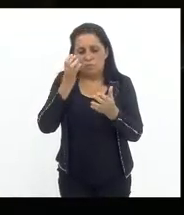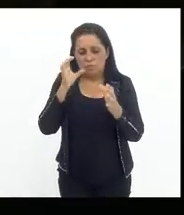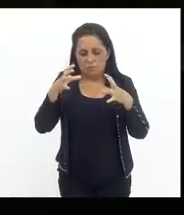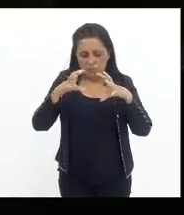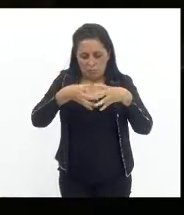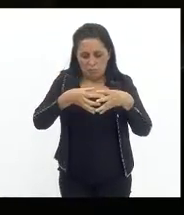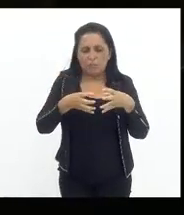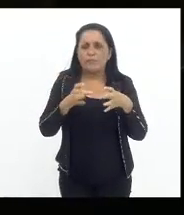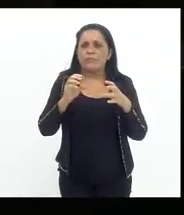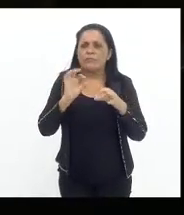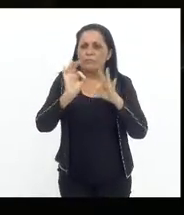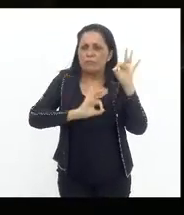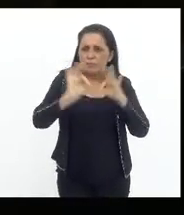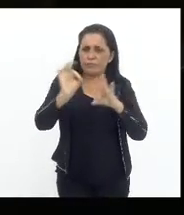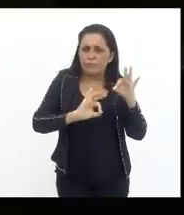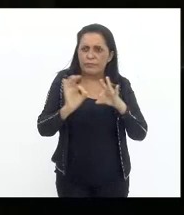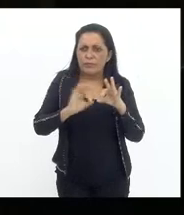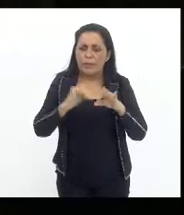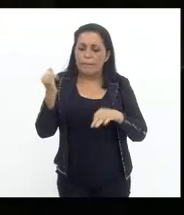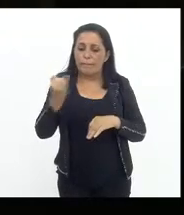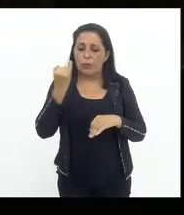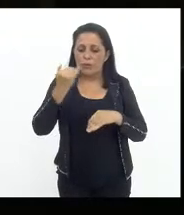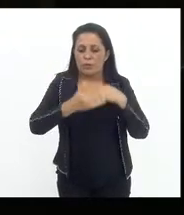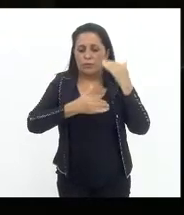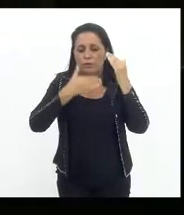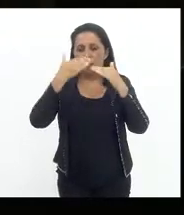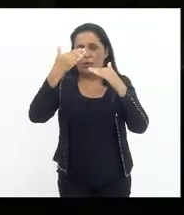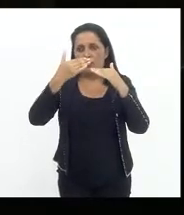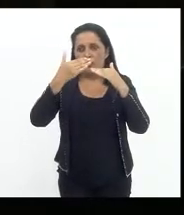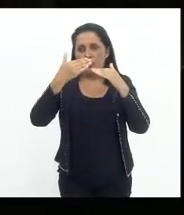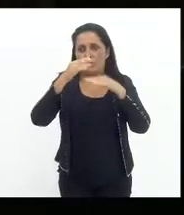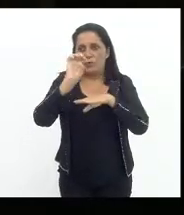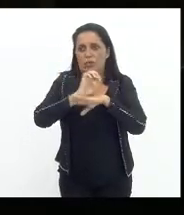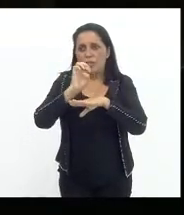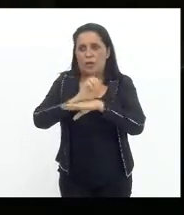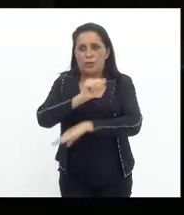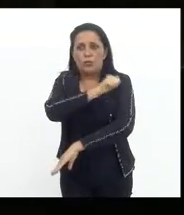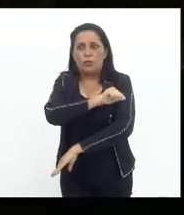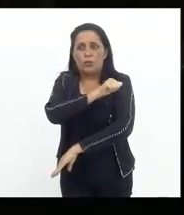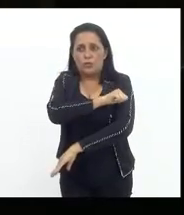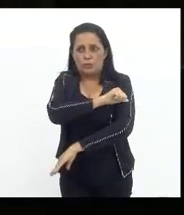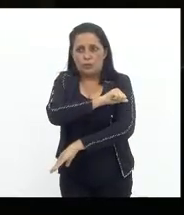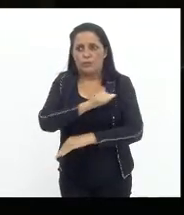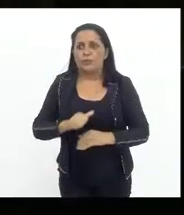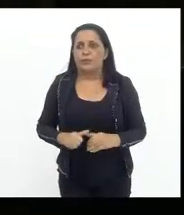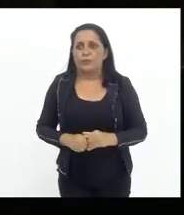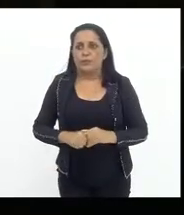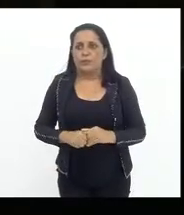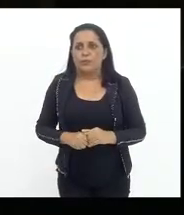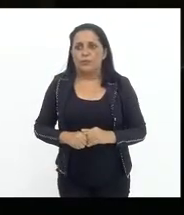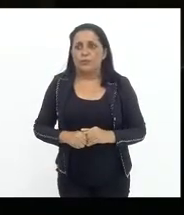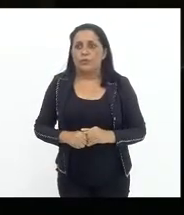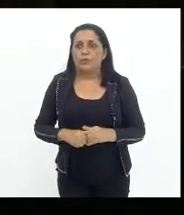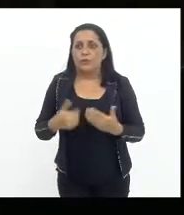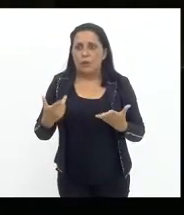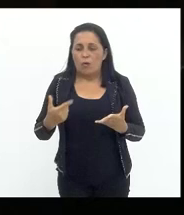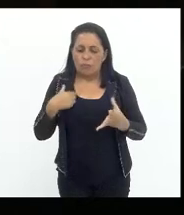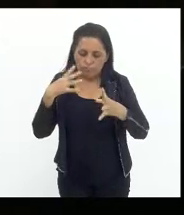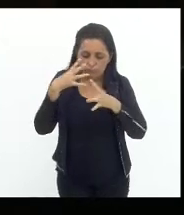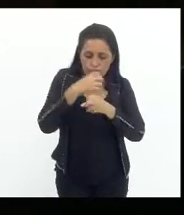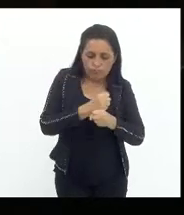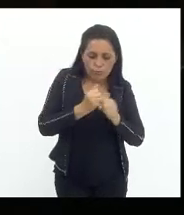importância e relevância para o desenvolvimento do Estado do Rio de Janeiro. Portanto, me somo a